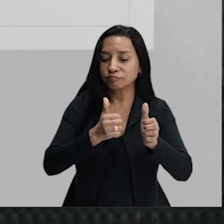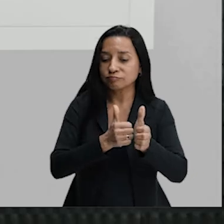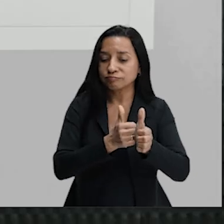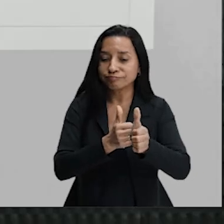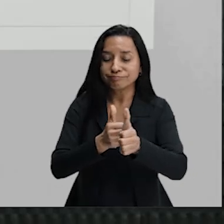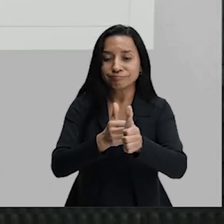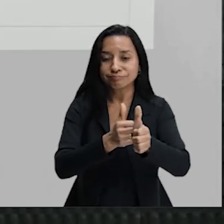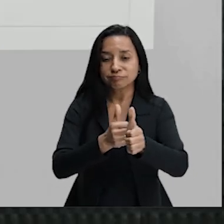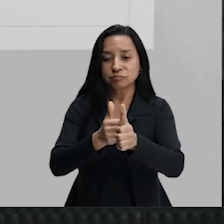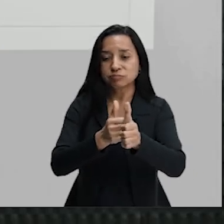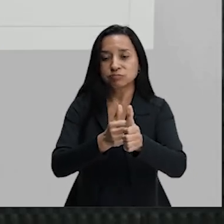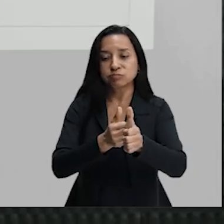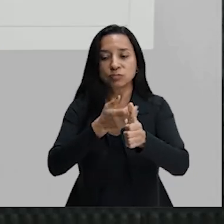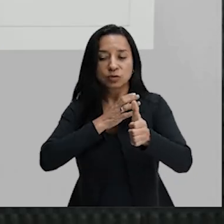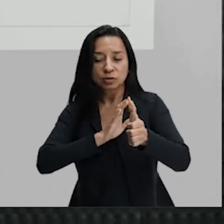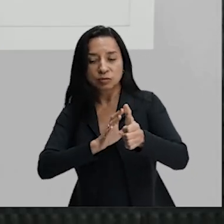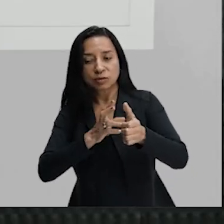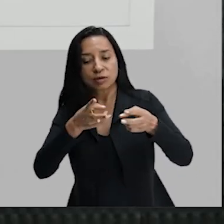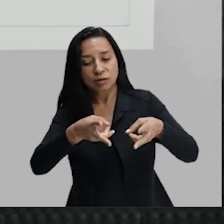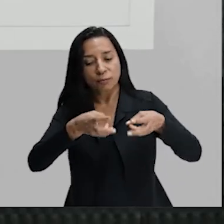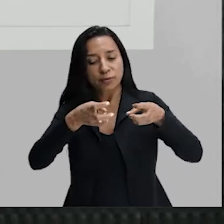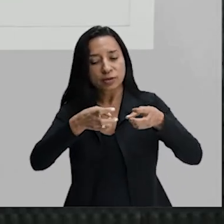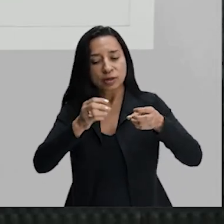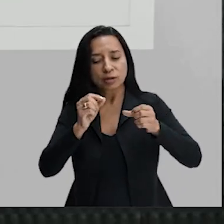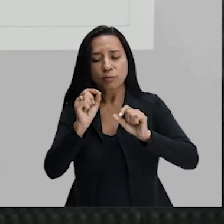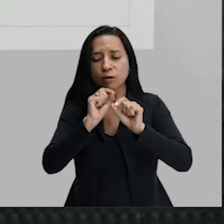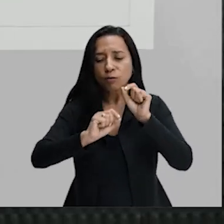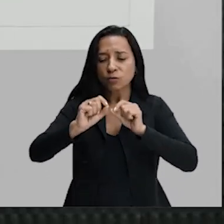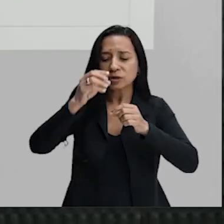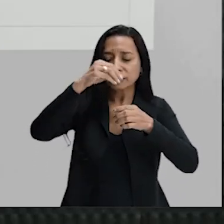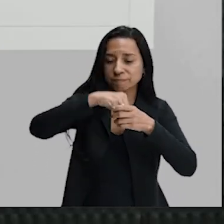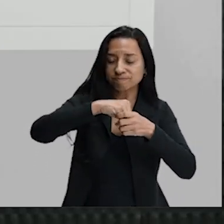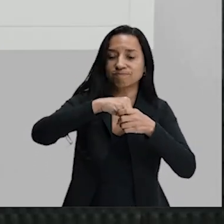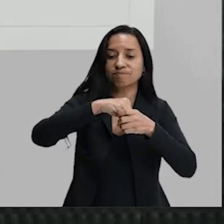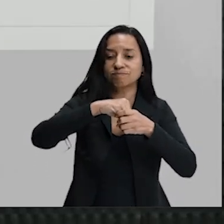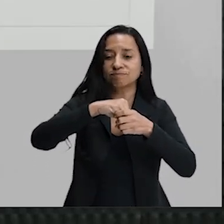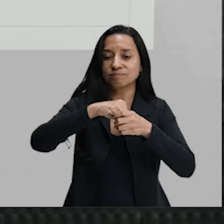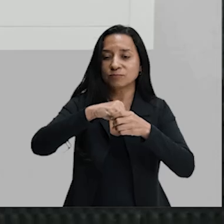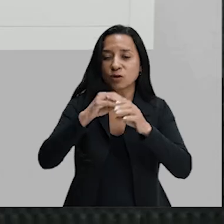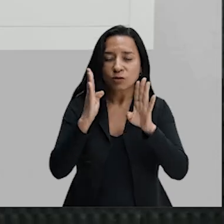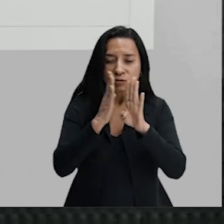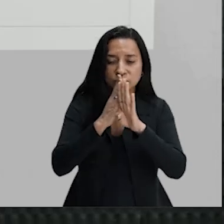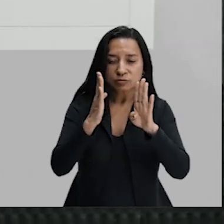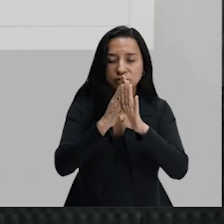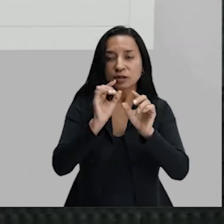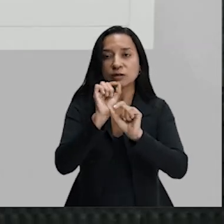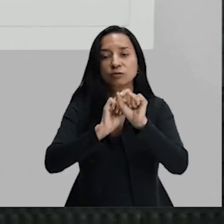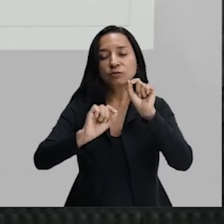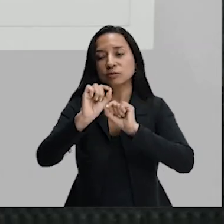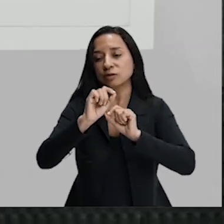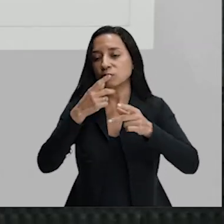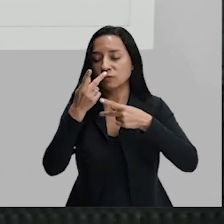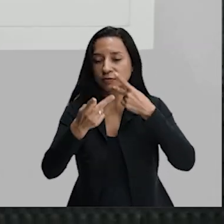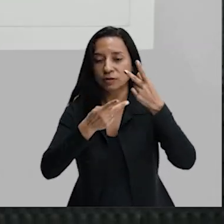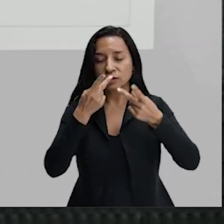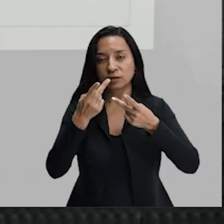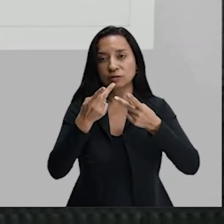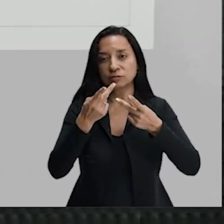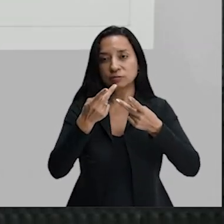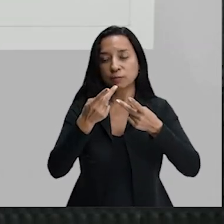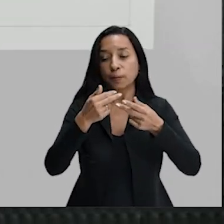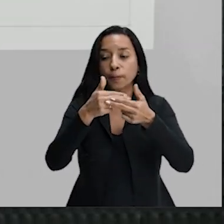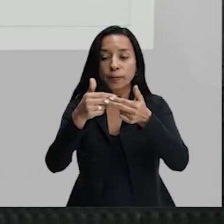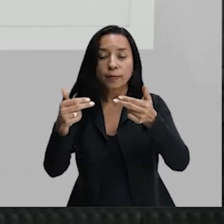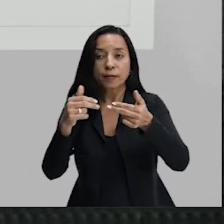quer que eu perceba aquilo que está embutido, ou seja, naquilo que não é dito. Uma coisa muito importante dentro da crítica